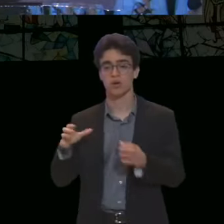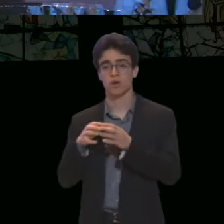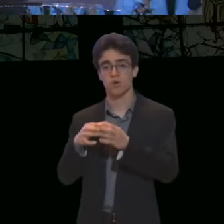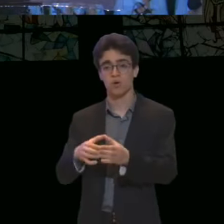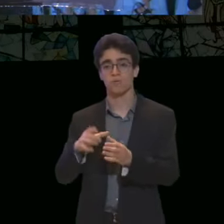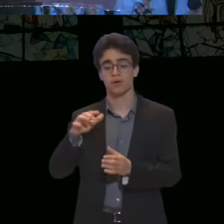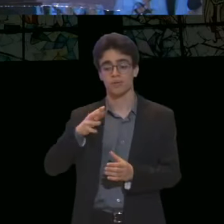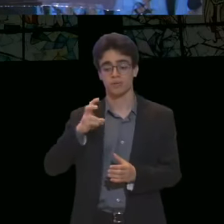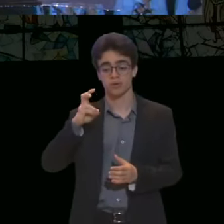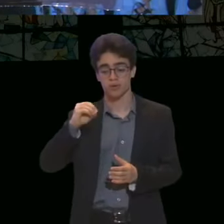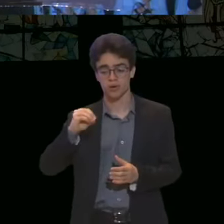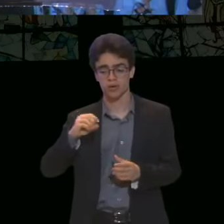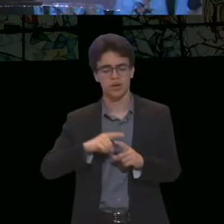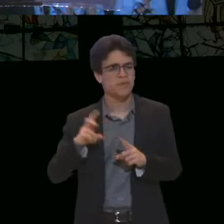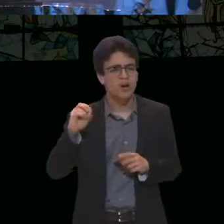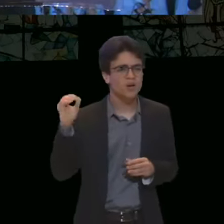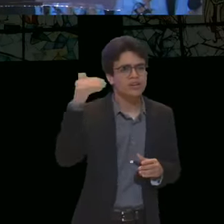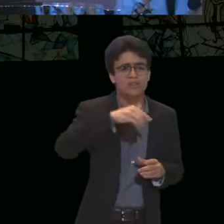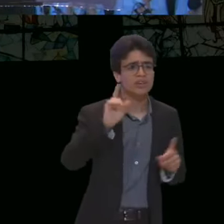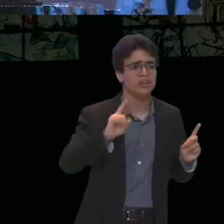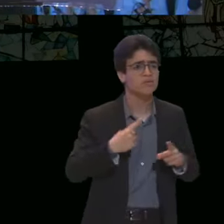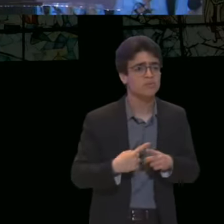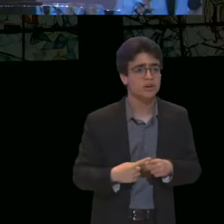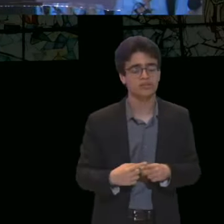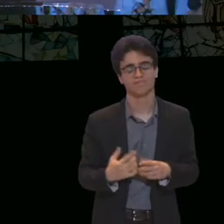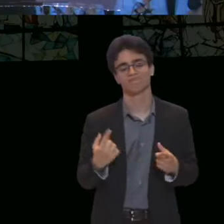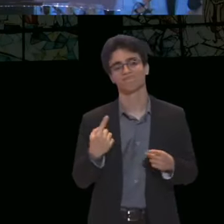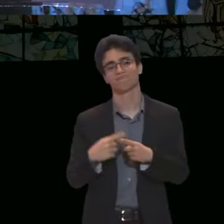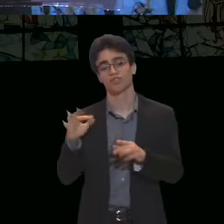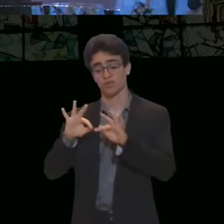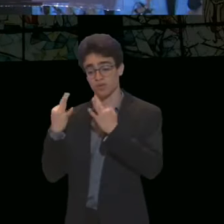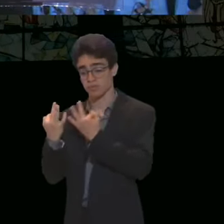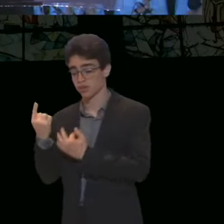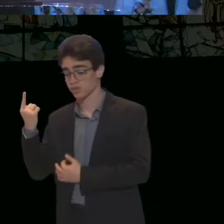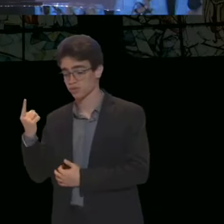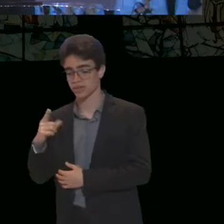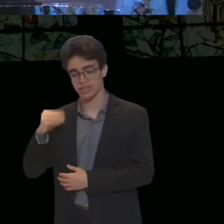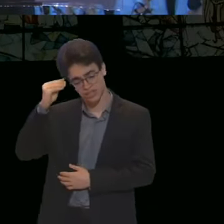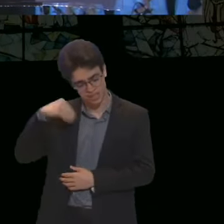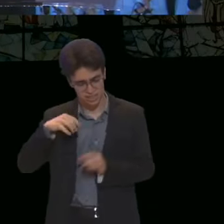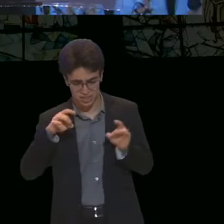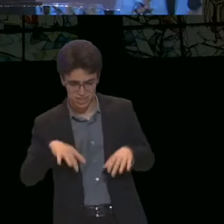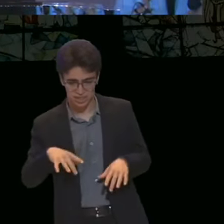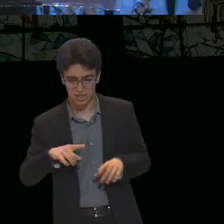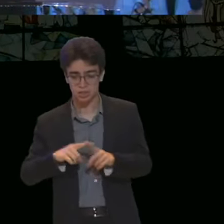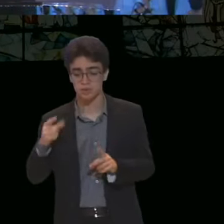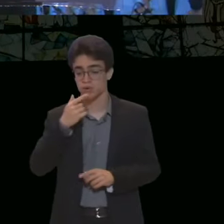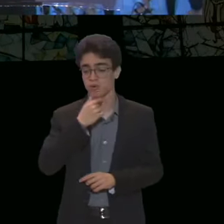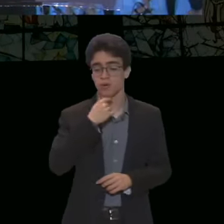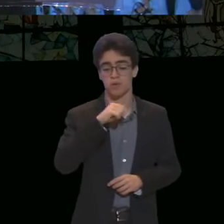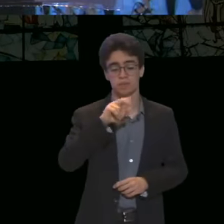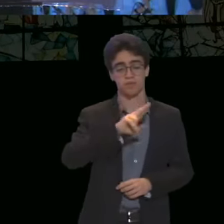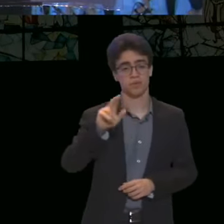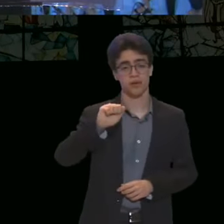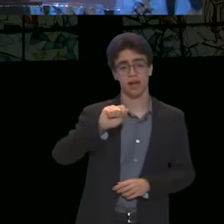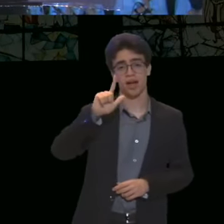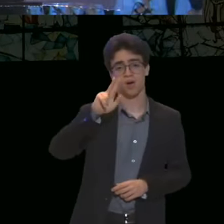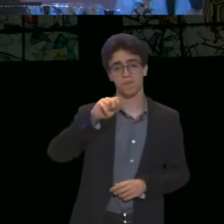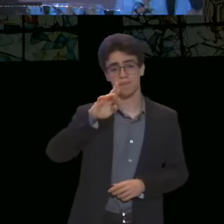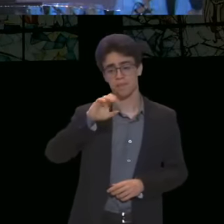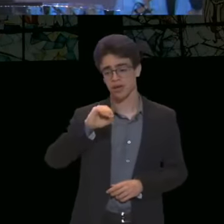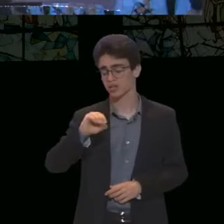para ser 50. Por que que não veio 50? Primeiro, uma família desistiu. Segundo, o senhor Alberto Ponakenko